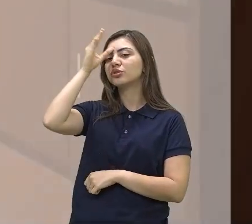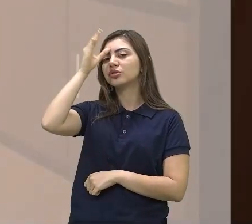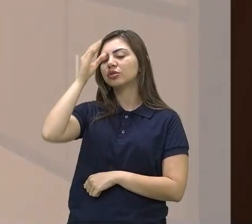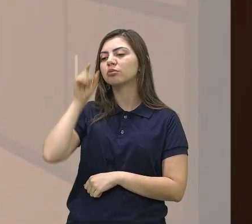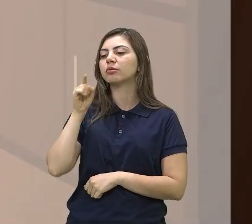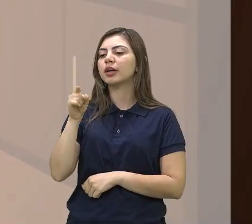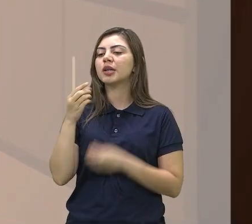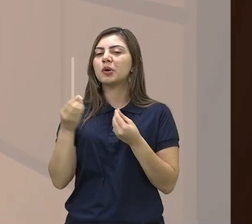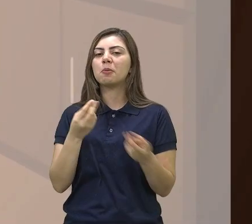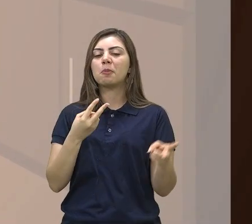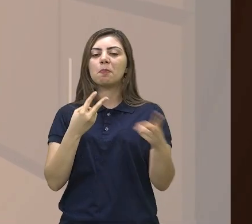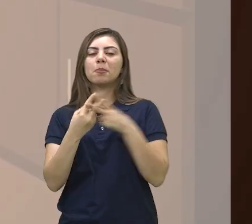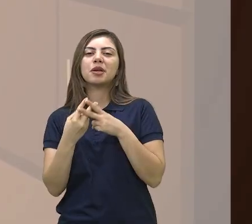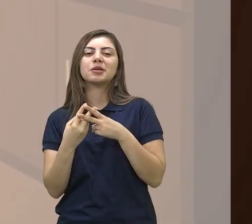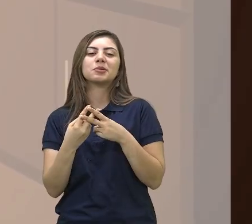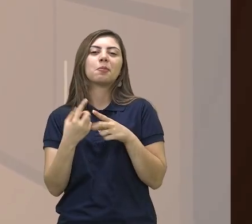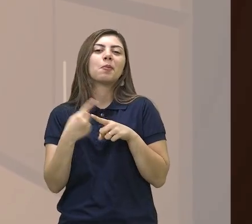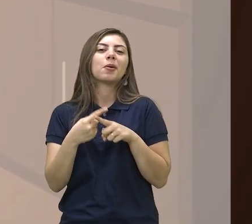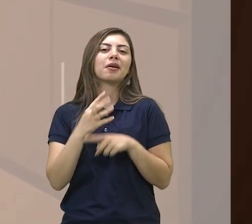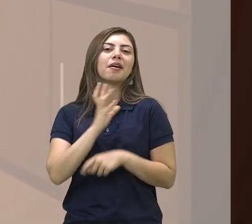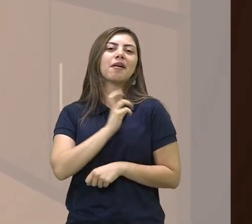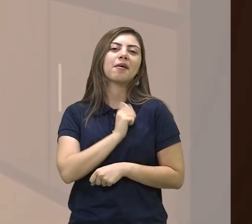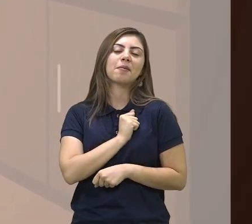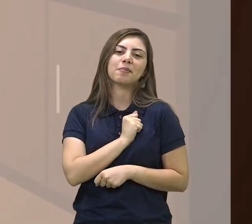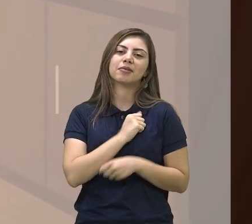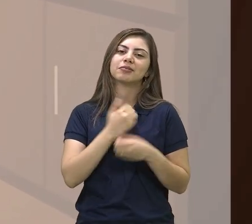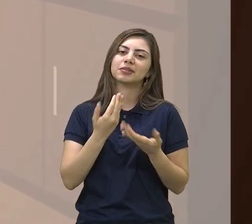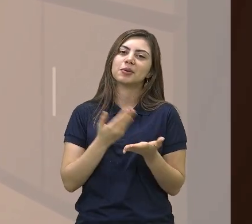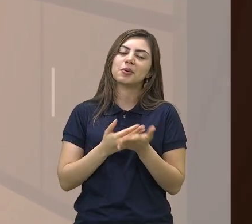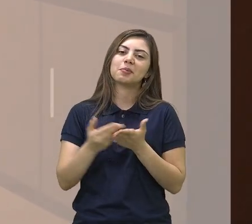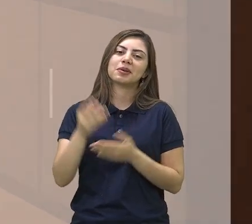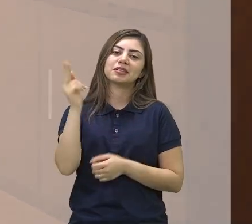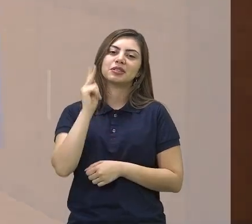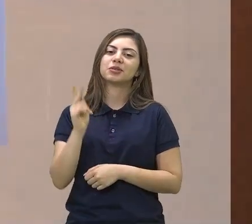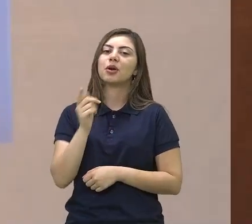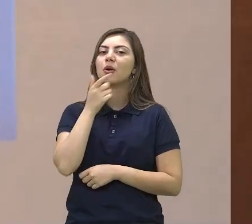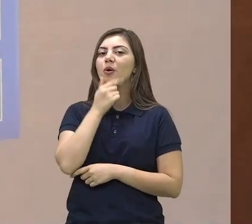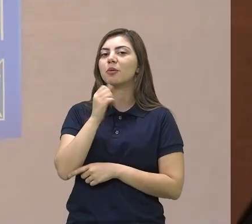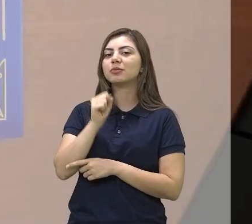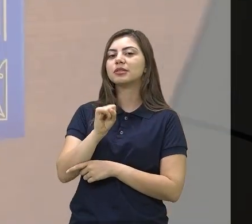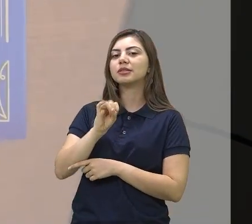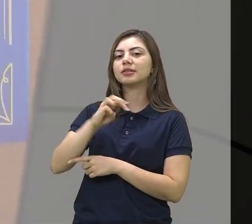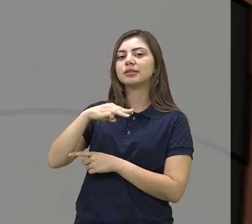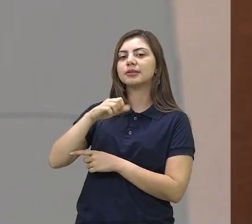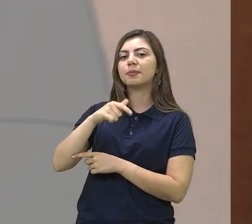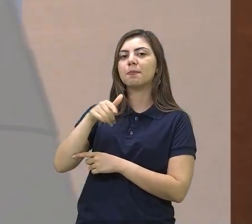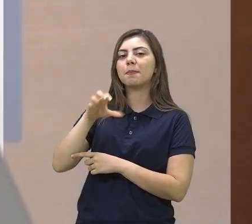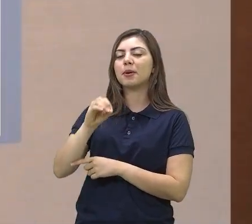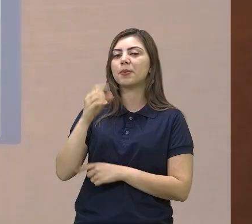Condenado por amor. Assim começa a história de Simão Botelho.